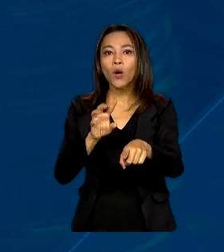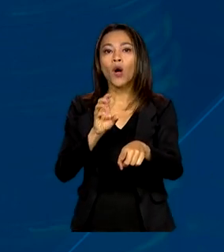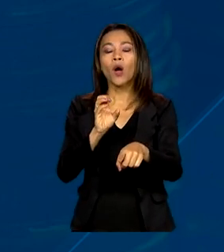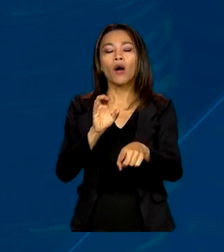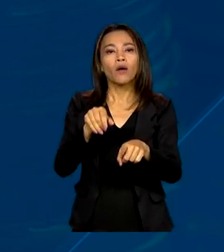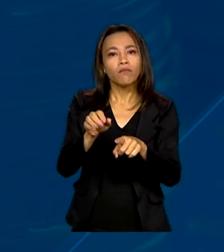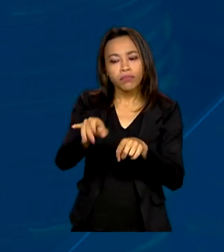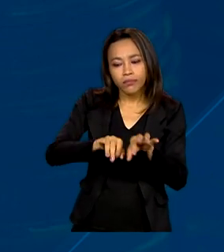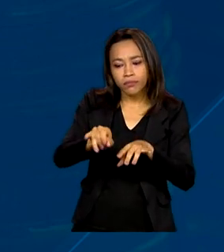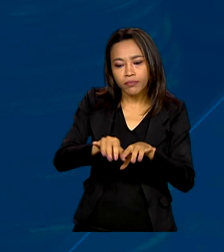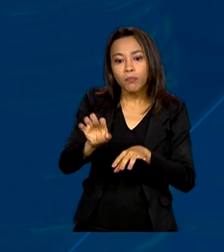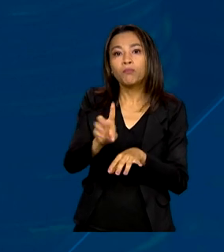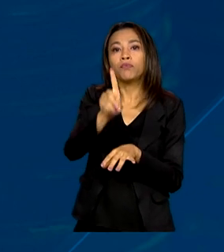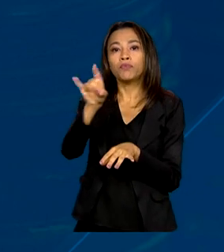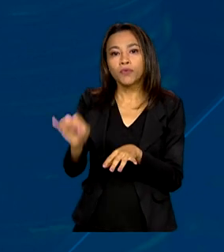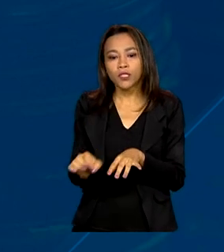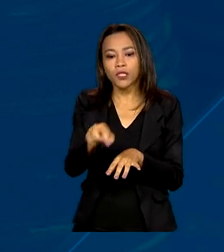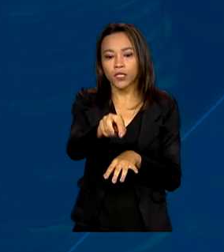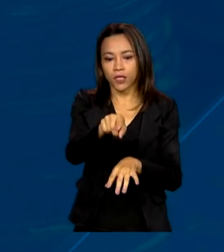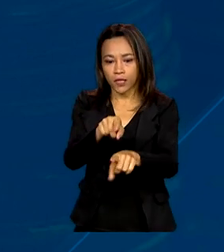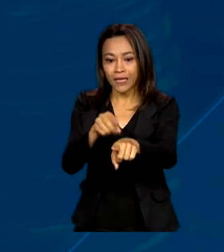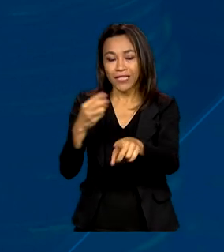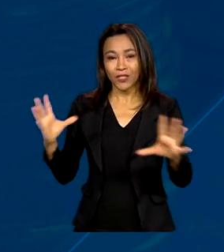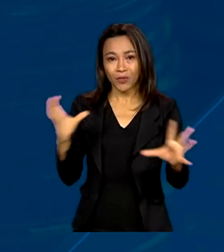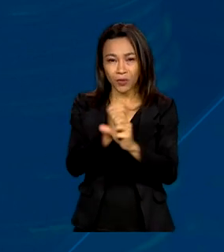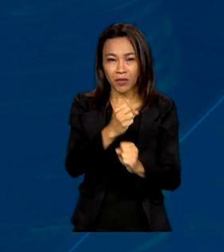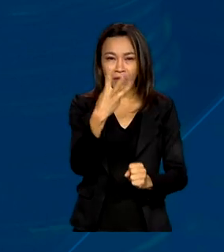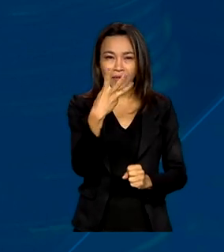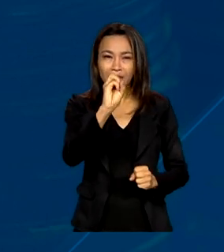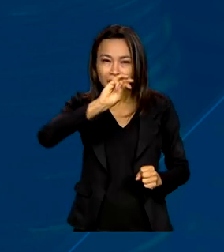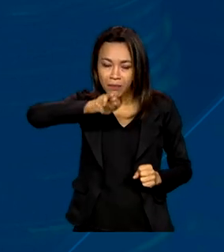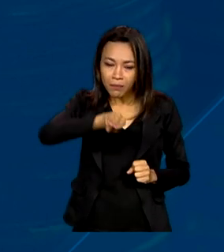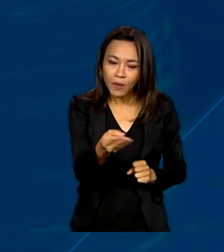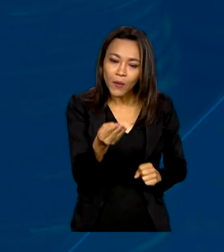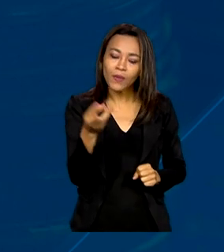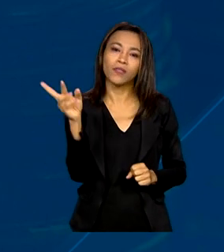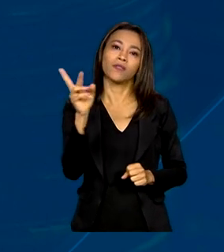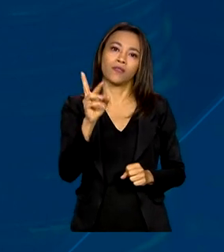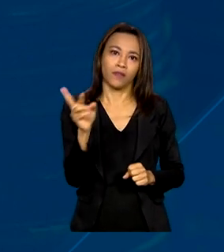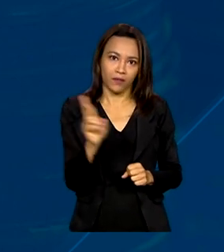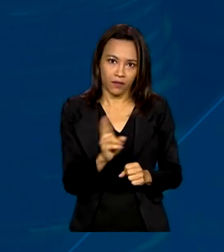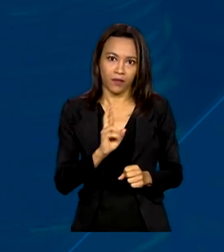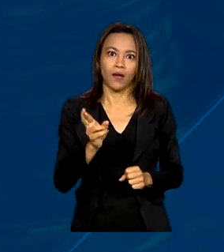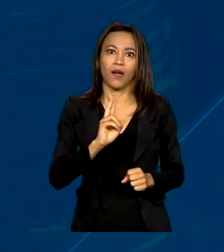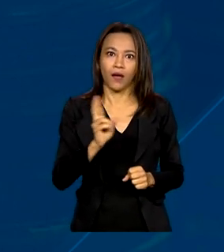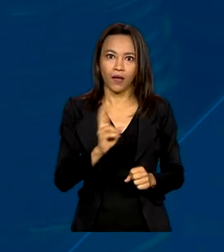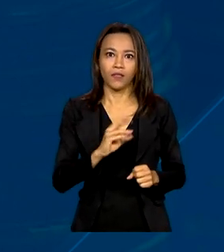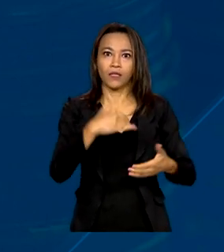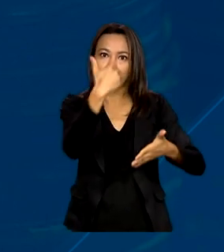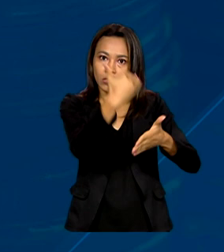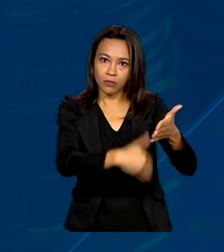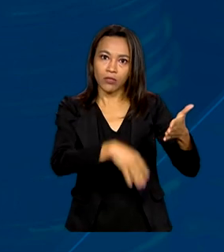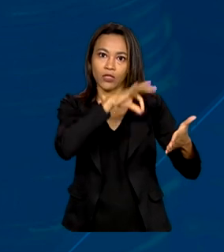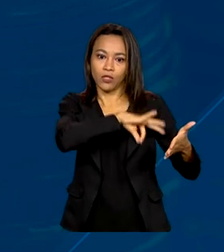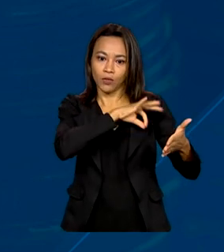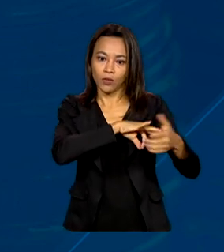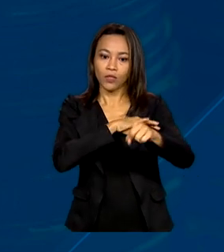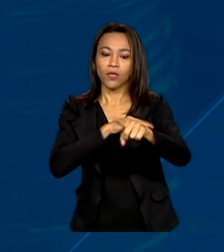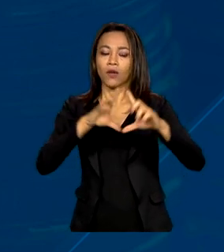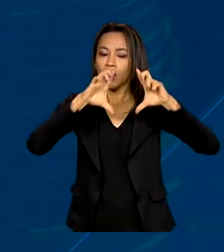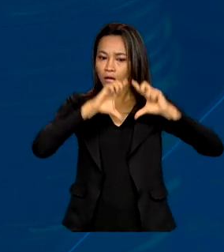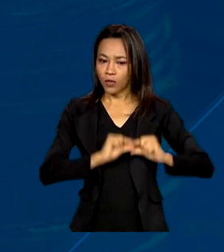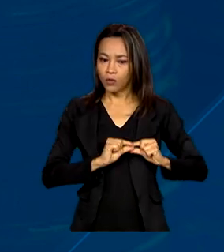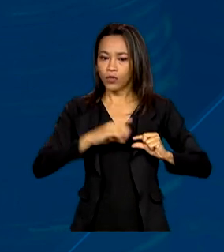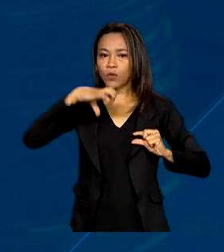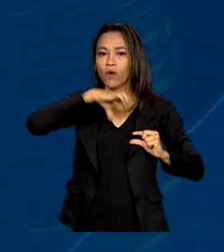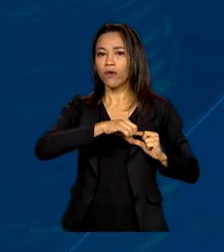somando cerca de 30 milhões de reais empréstimos consignados uma queda de 95% em